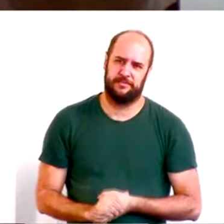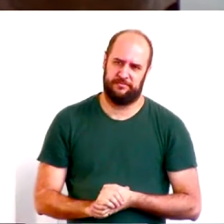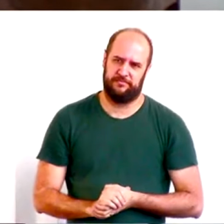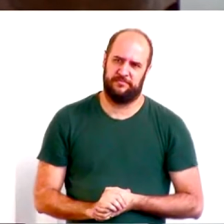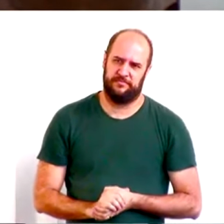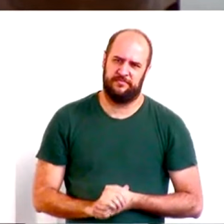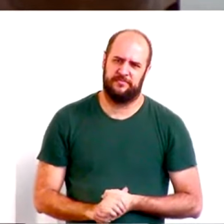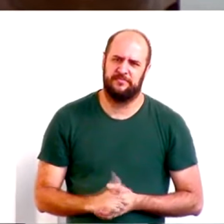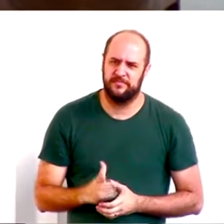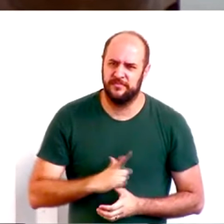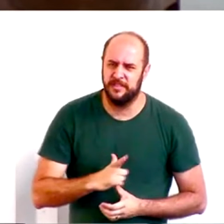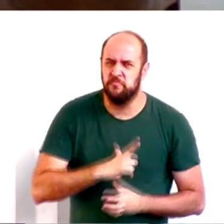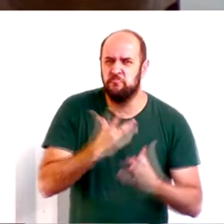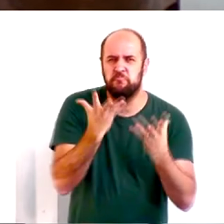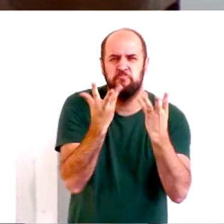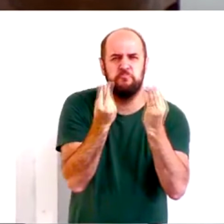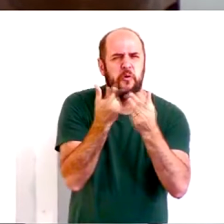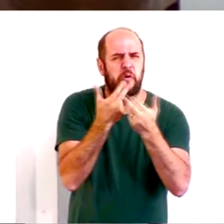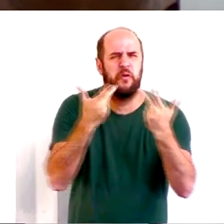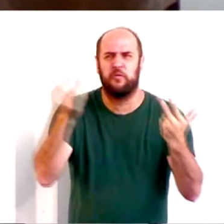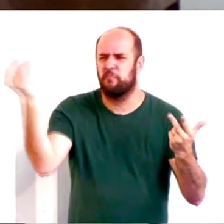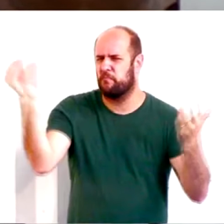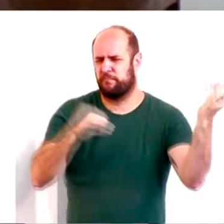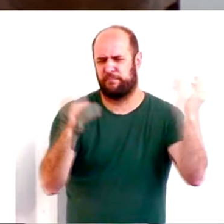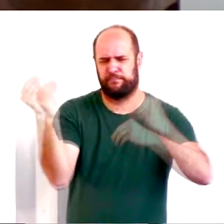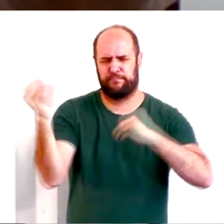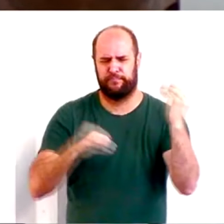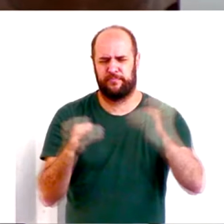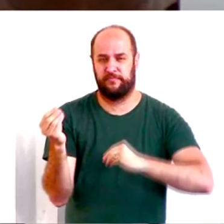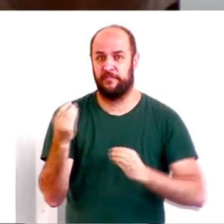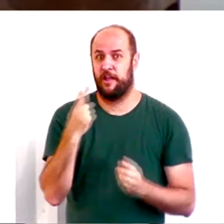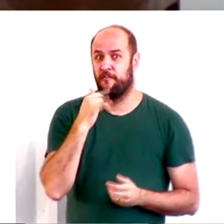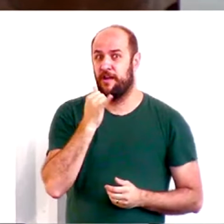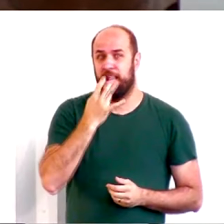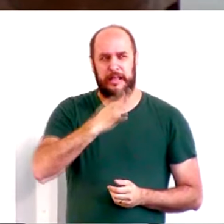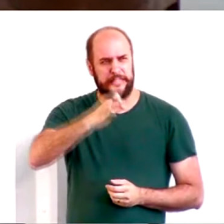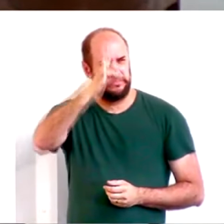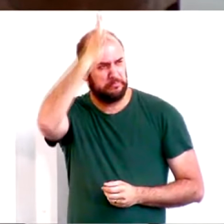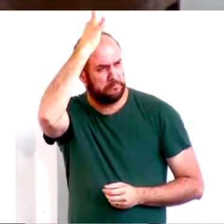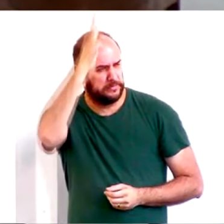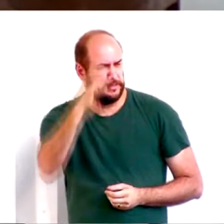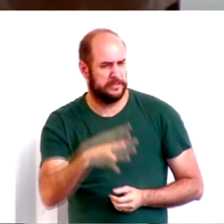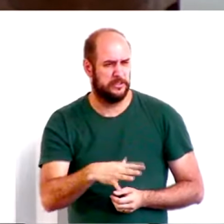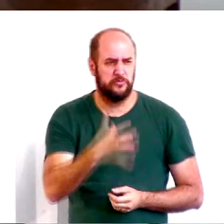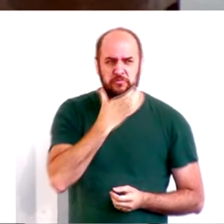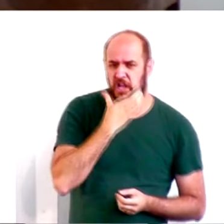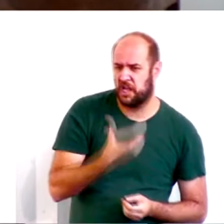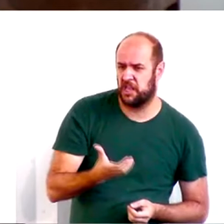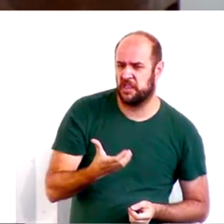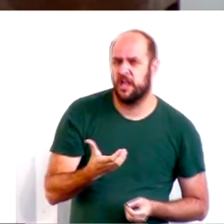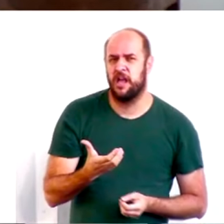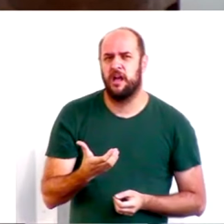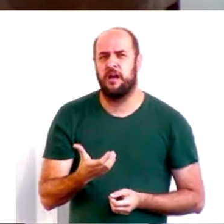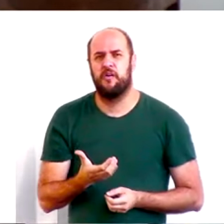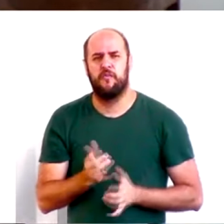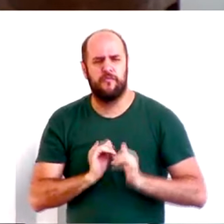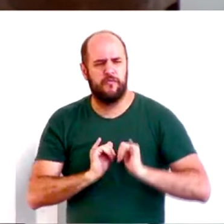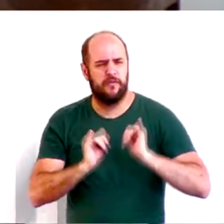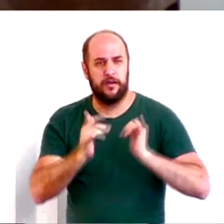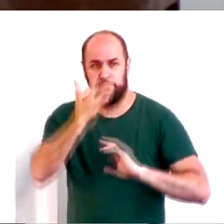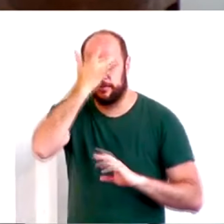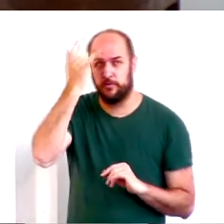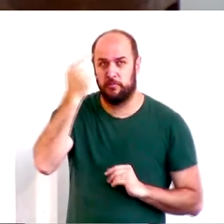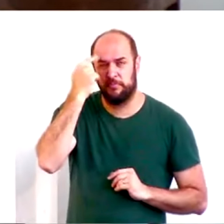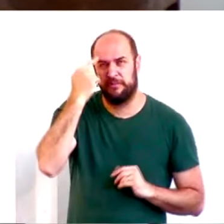tantas inserções pessoas falam do espírito do natal sem saber o que é o Natal que leva a muitos a pensar